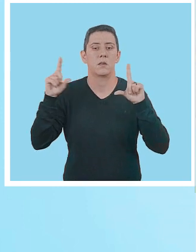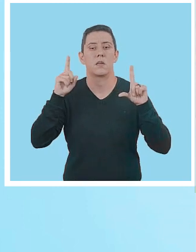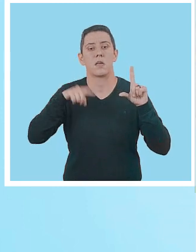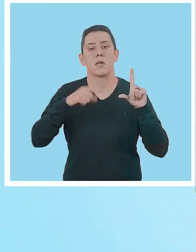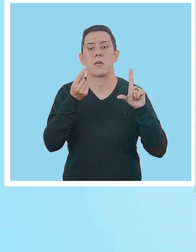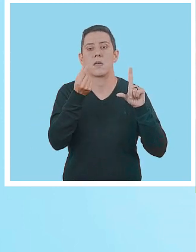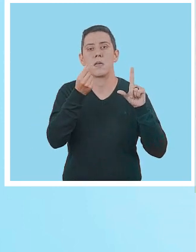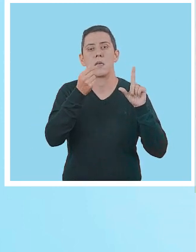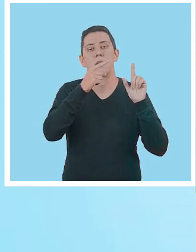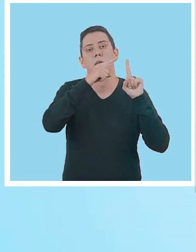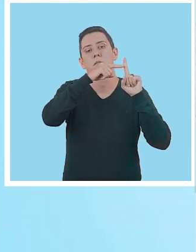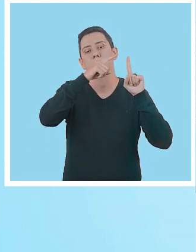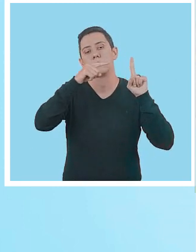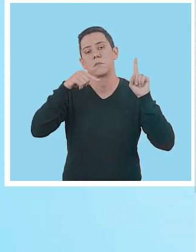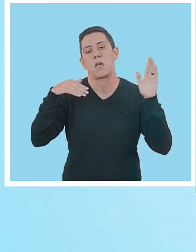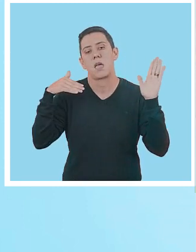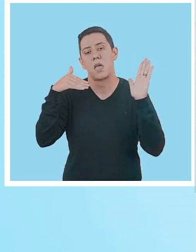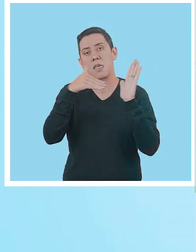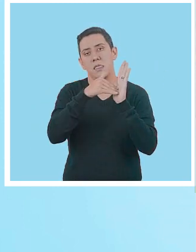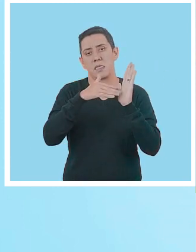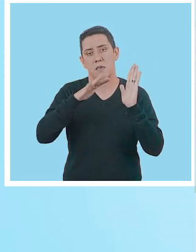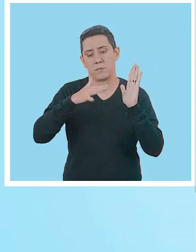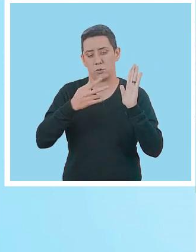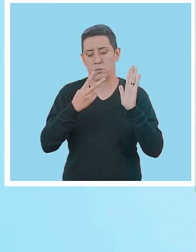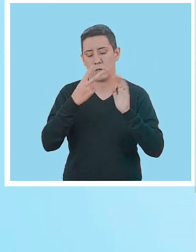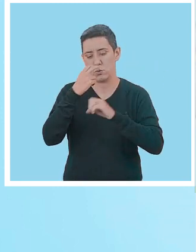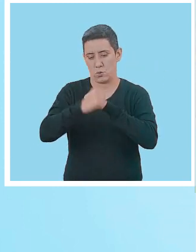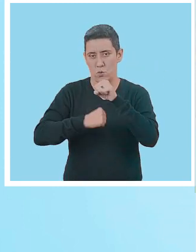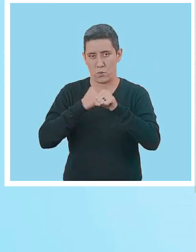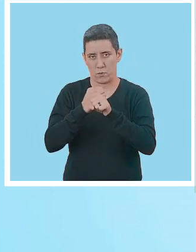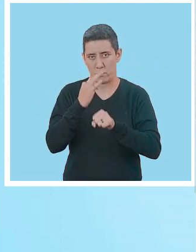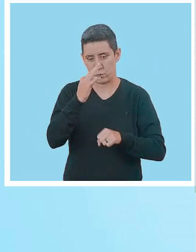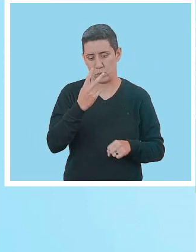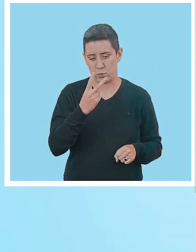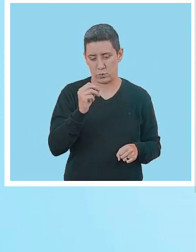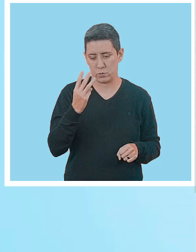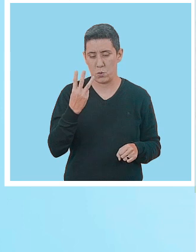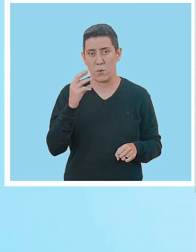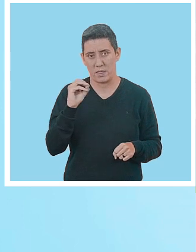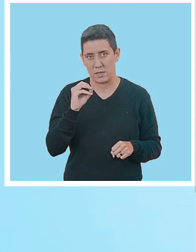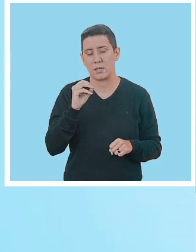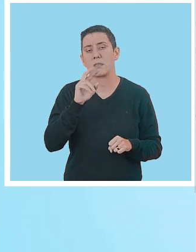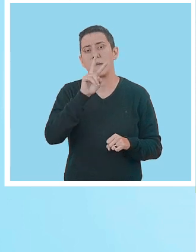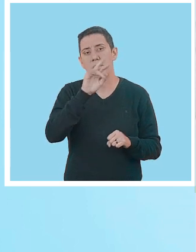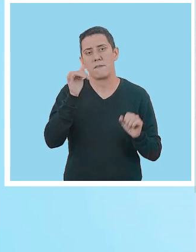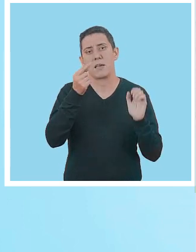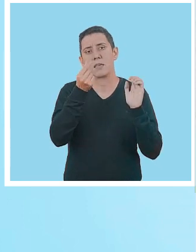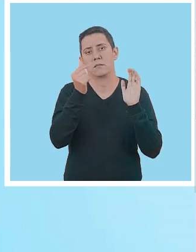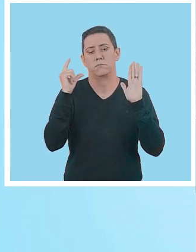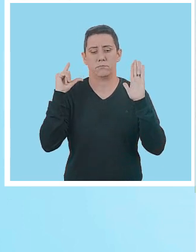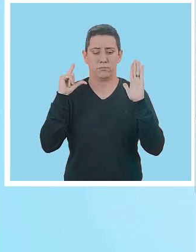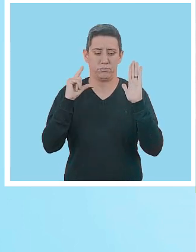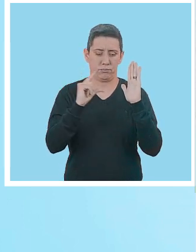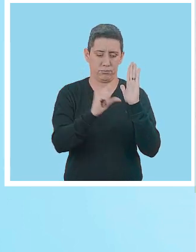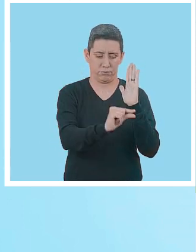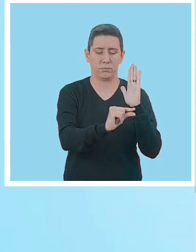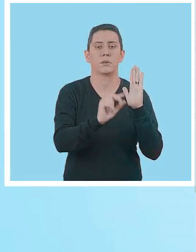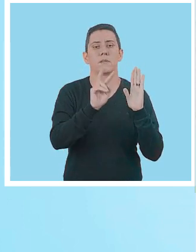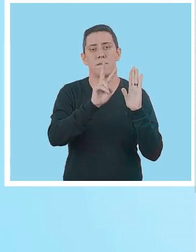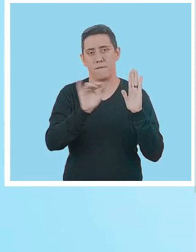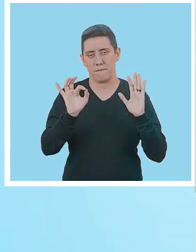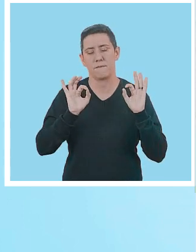curso de energia solar até 2030 estão ainda muito espaço para redução de o avanço tecnológico